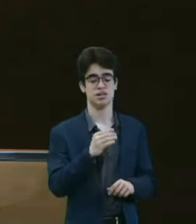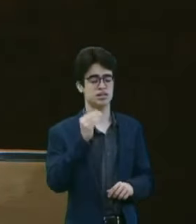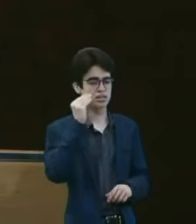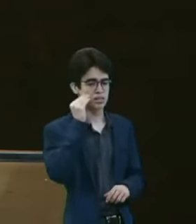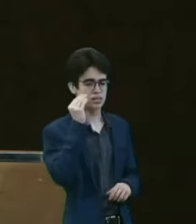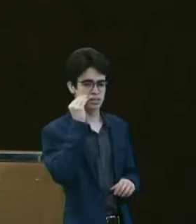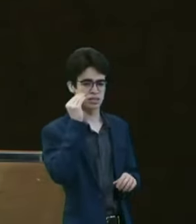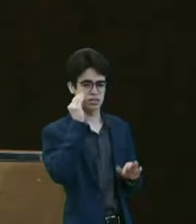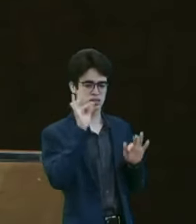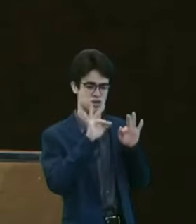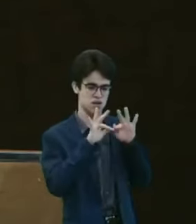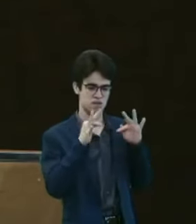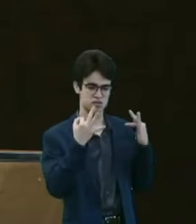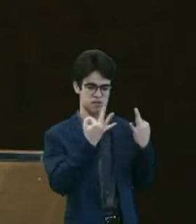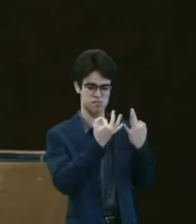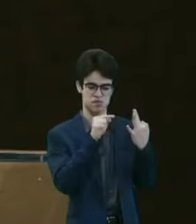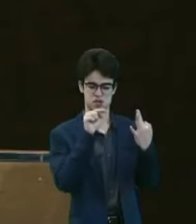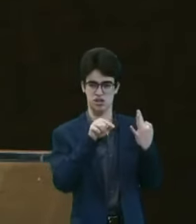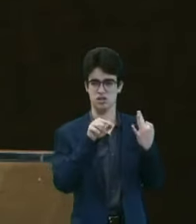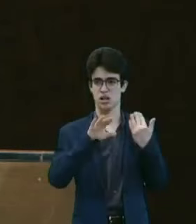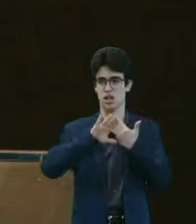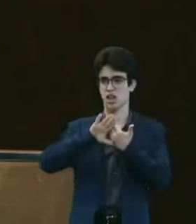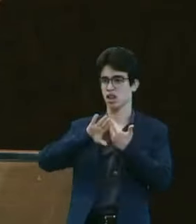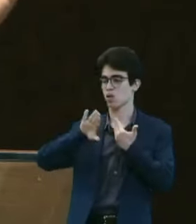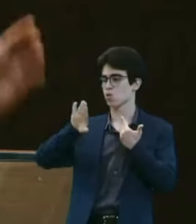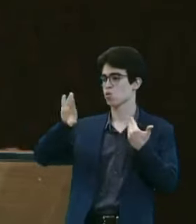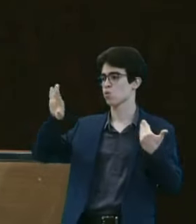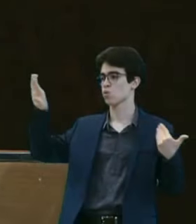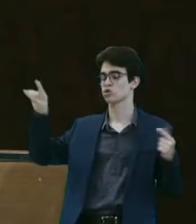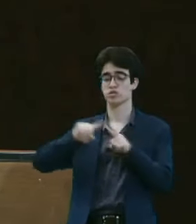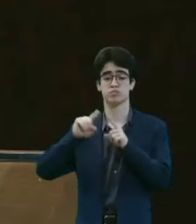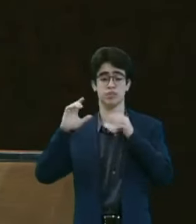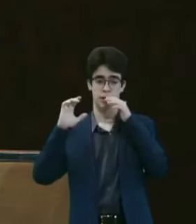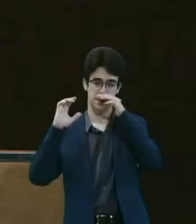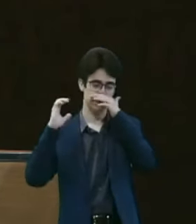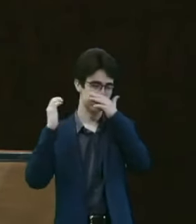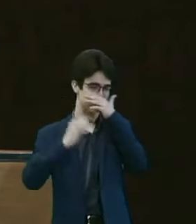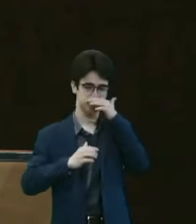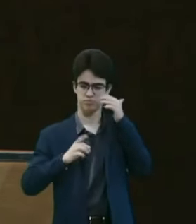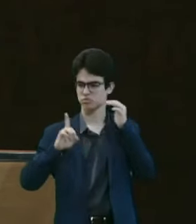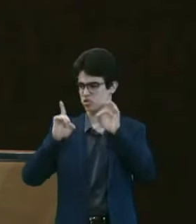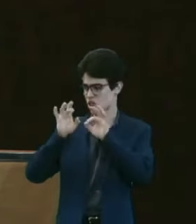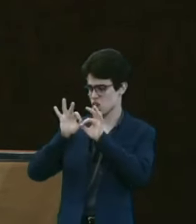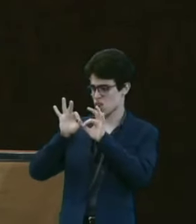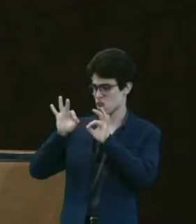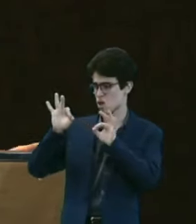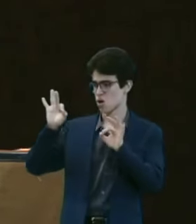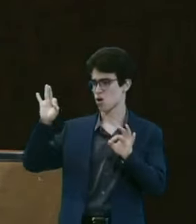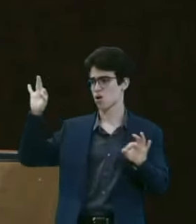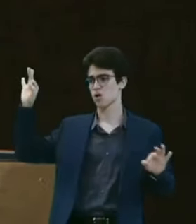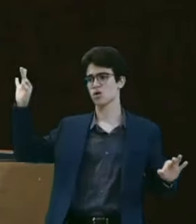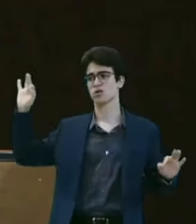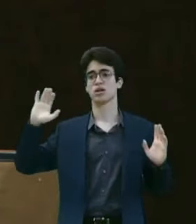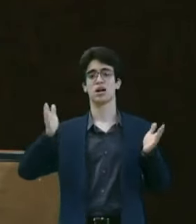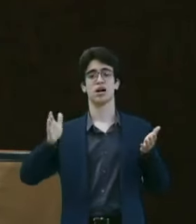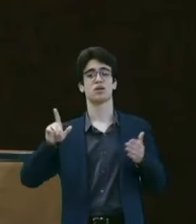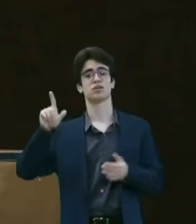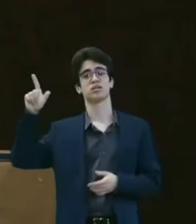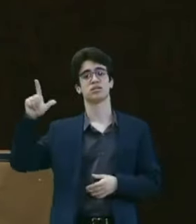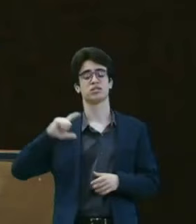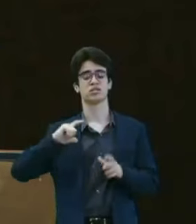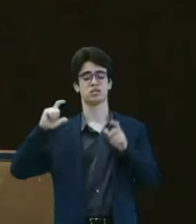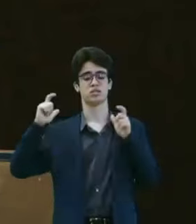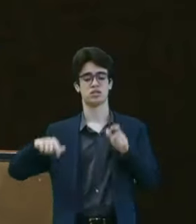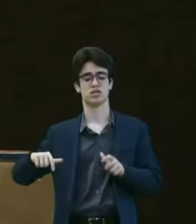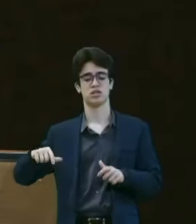família longe de Deus. Então Caim afastou-se da presença do Senhor e foi viver na terra de